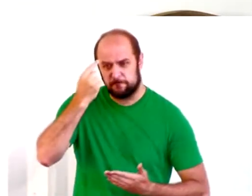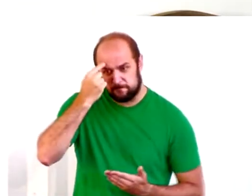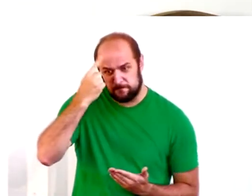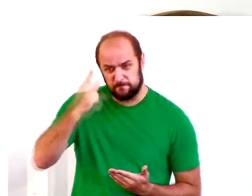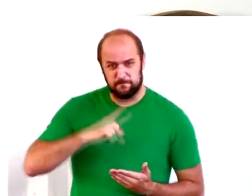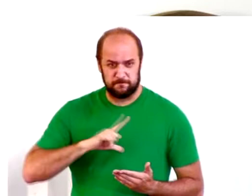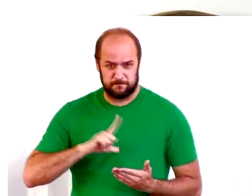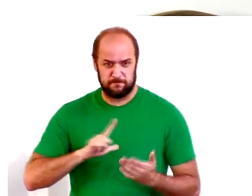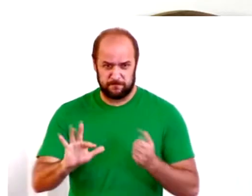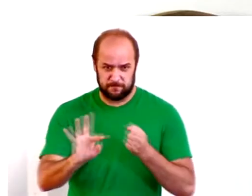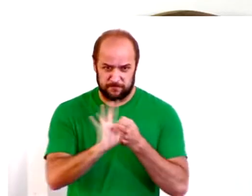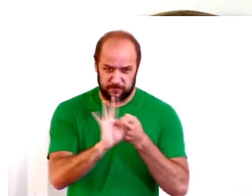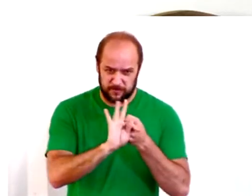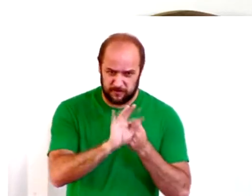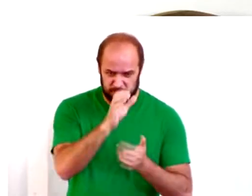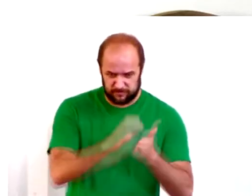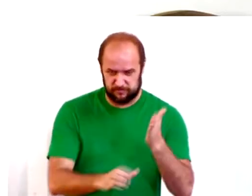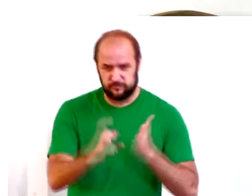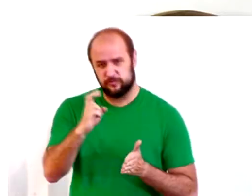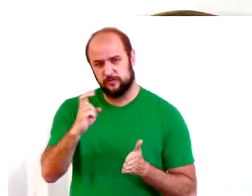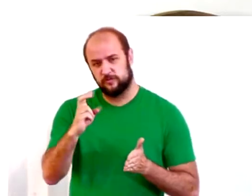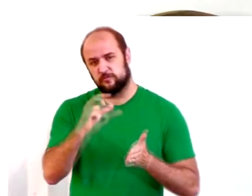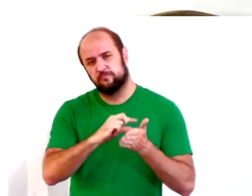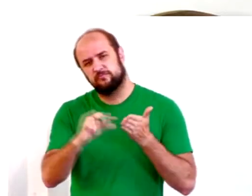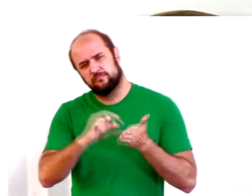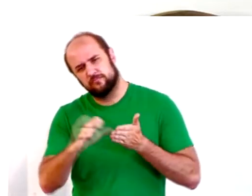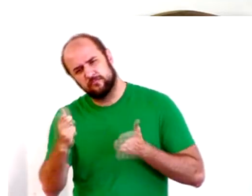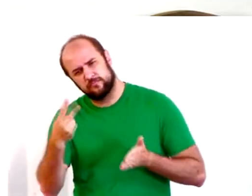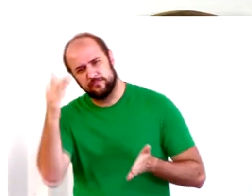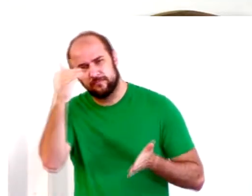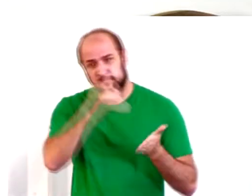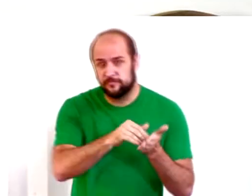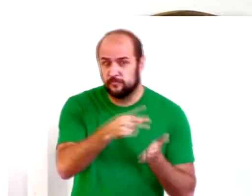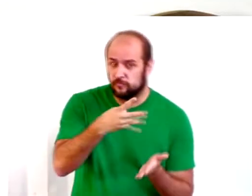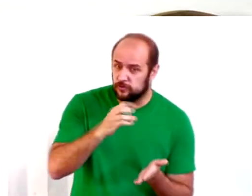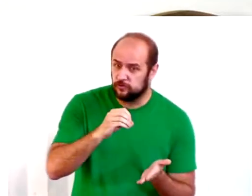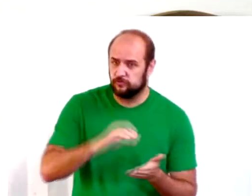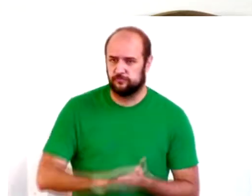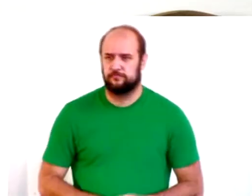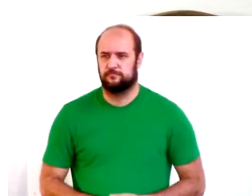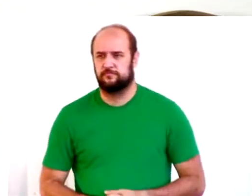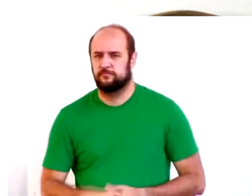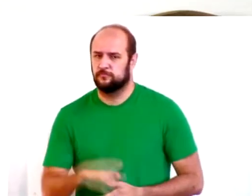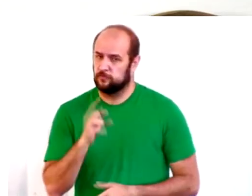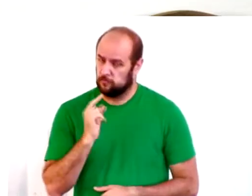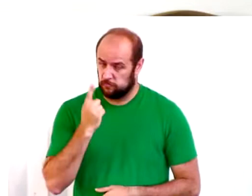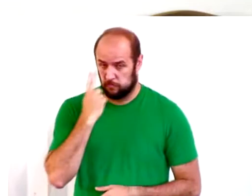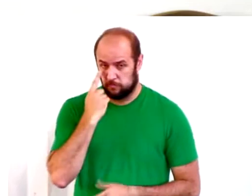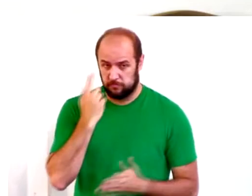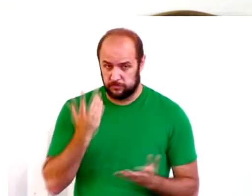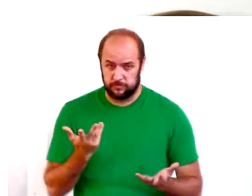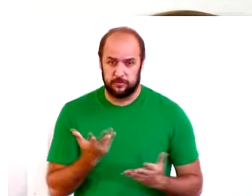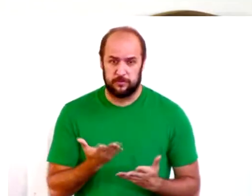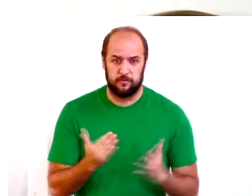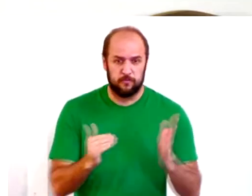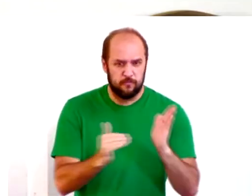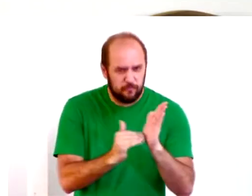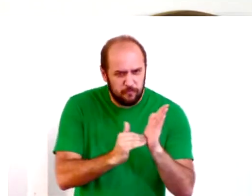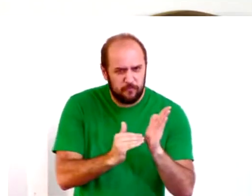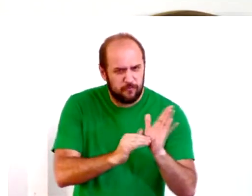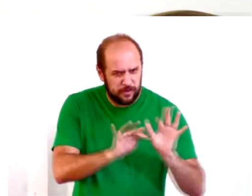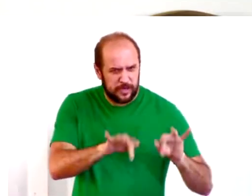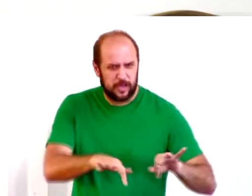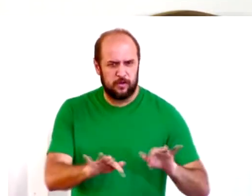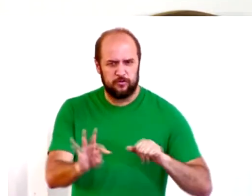de Tiago, capítulo 5, dos versículos 12 a 20. Você deve ter percebido, são as últimas palavras